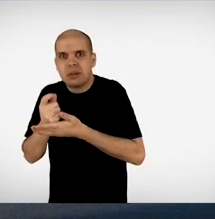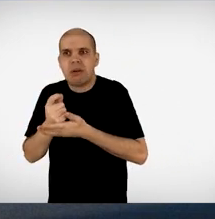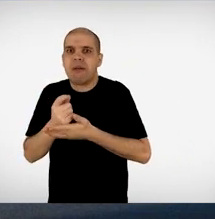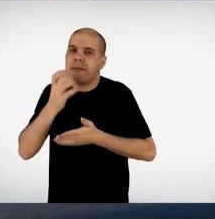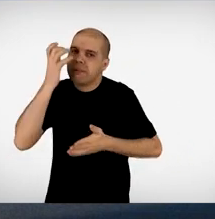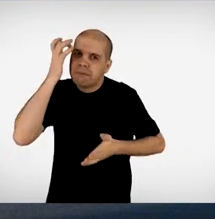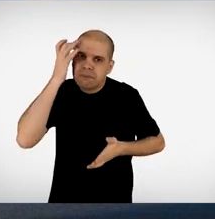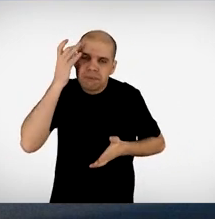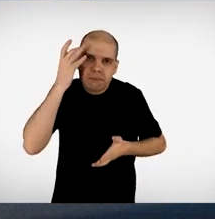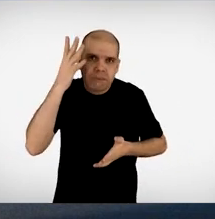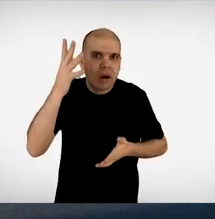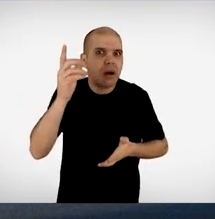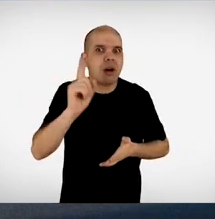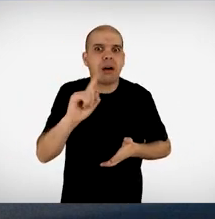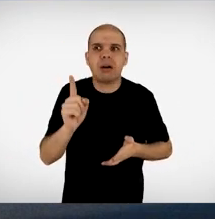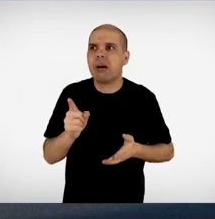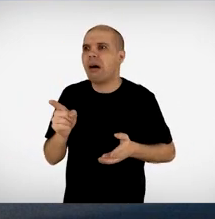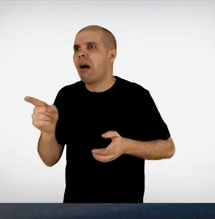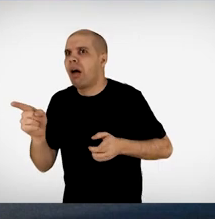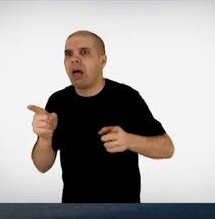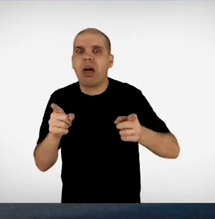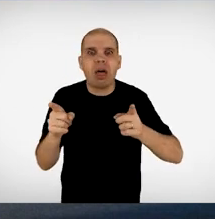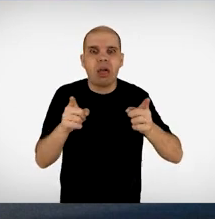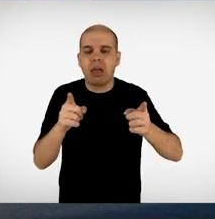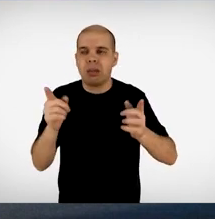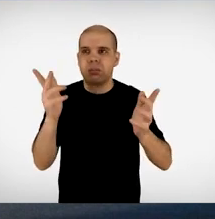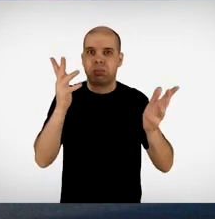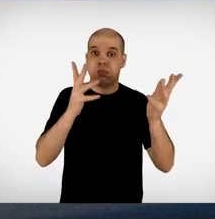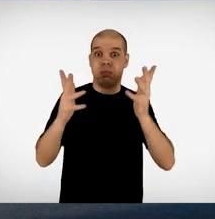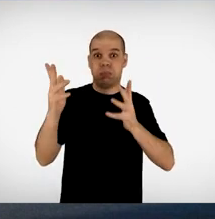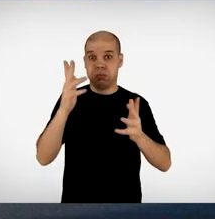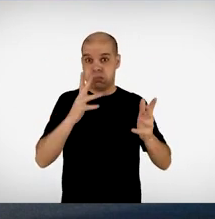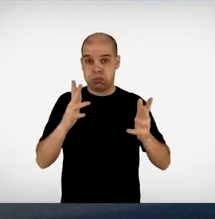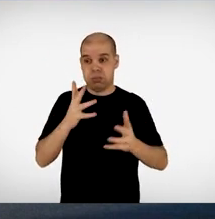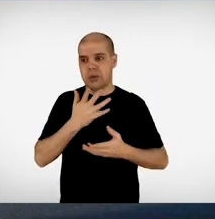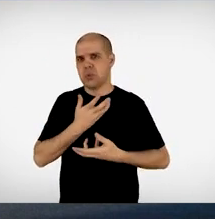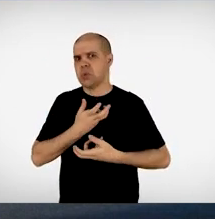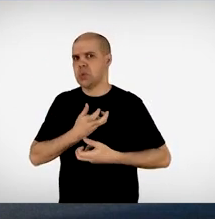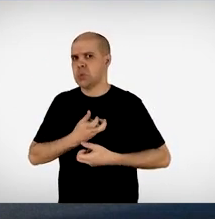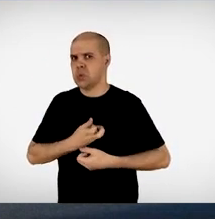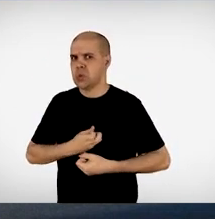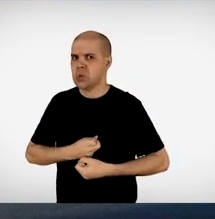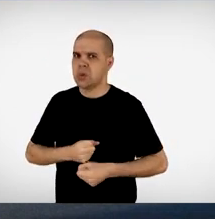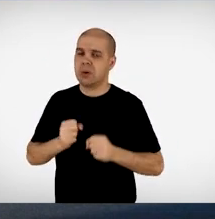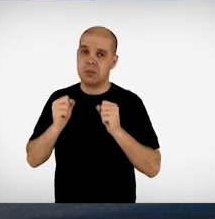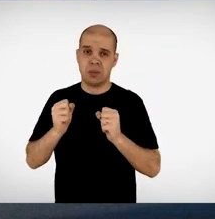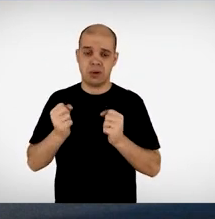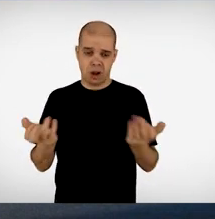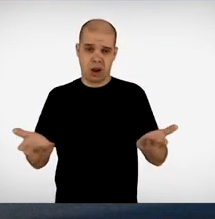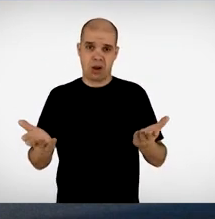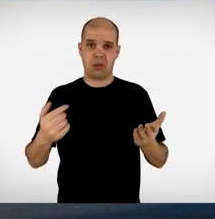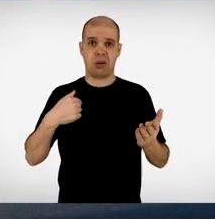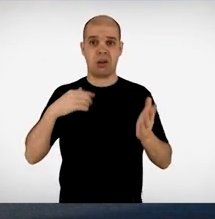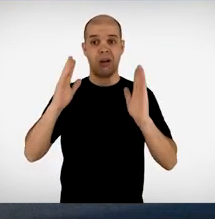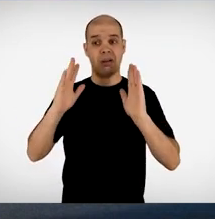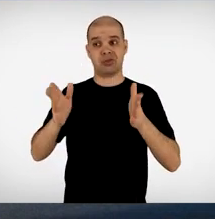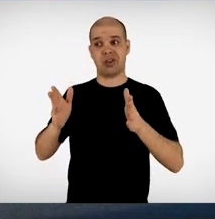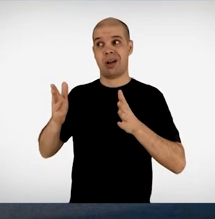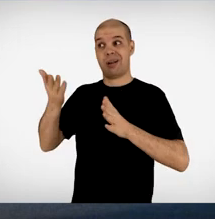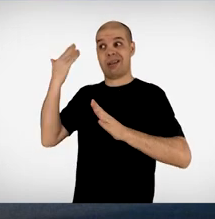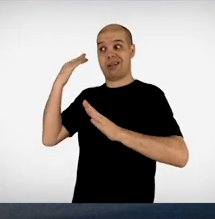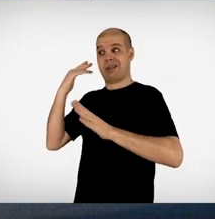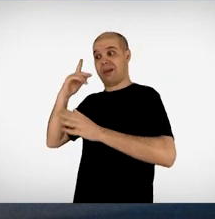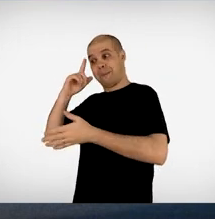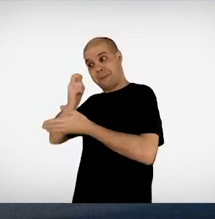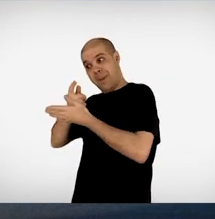Eu acho que aí depende de cada um. Pessoalmente, sou muito mais contente tendo algumas coisas que eu já consegui